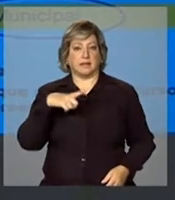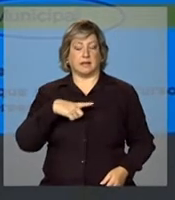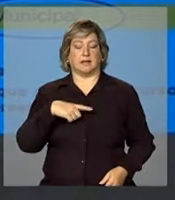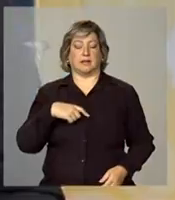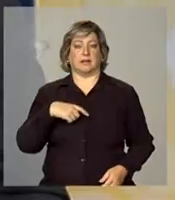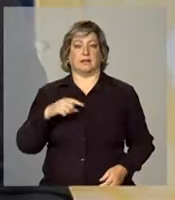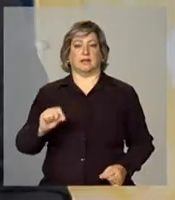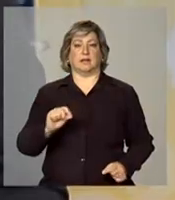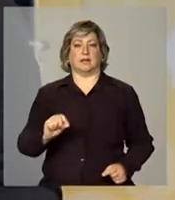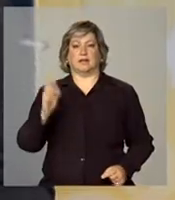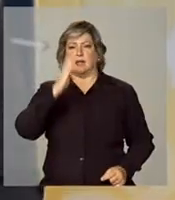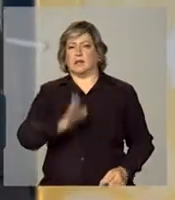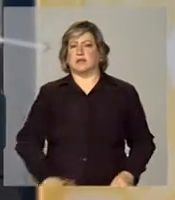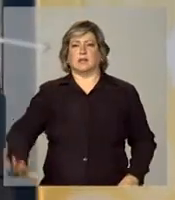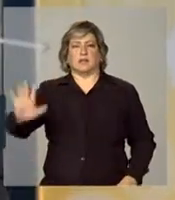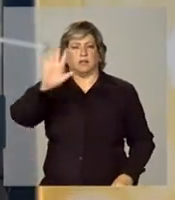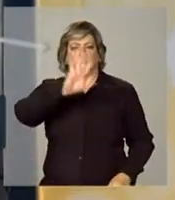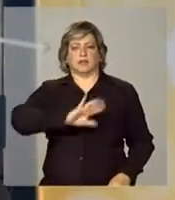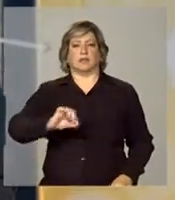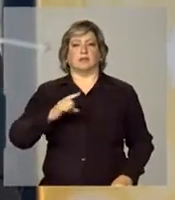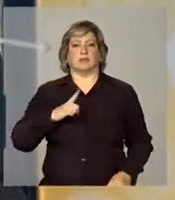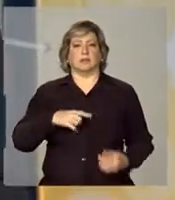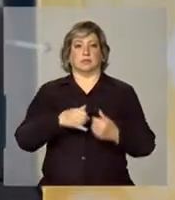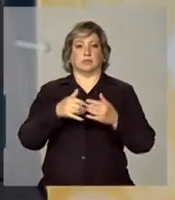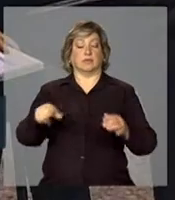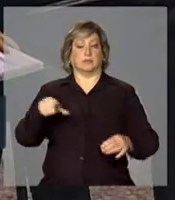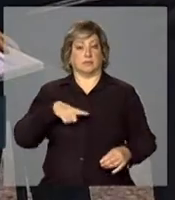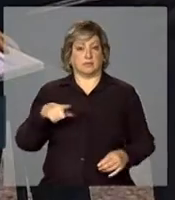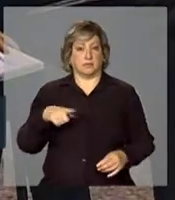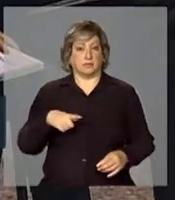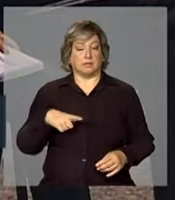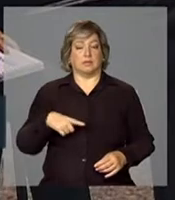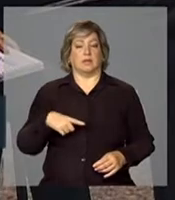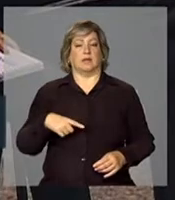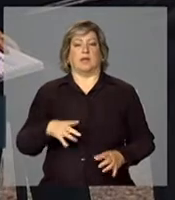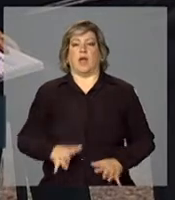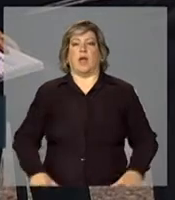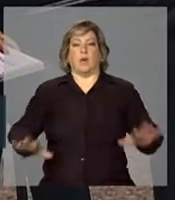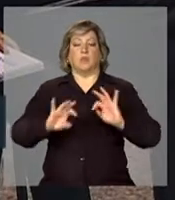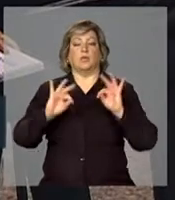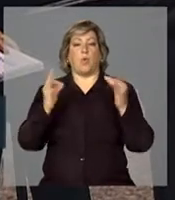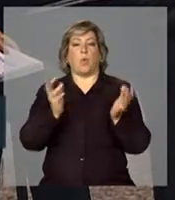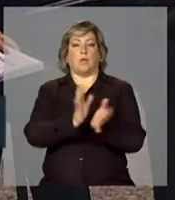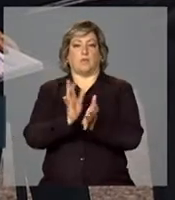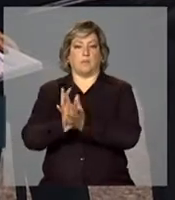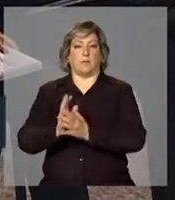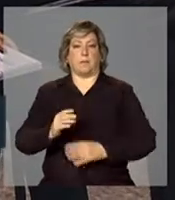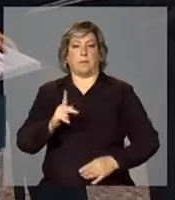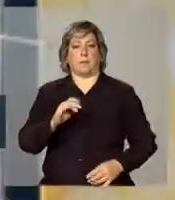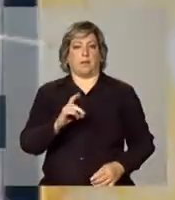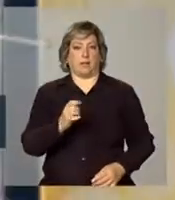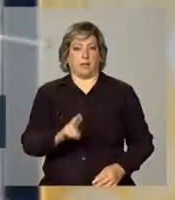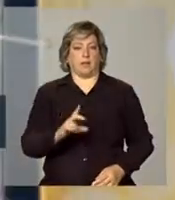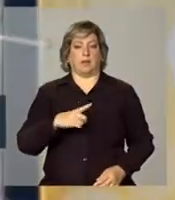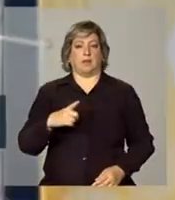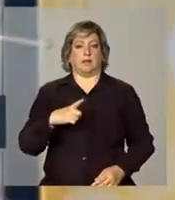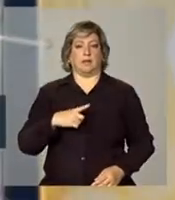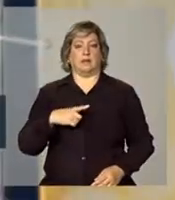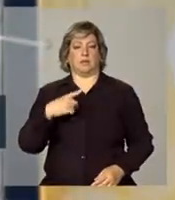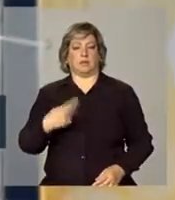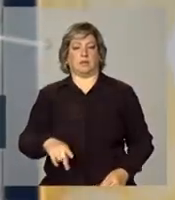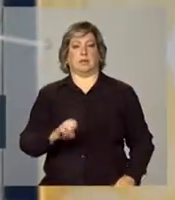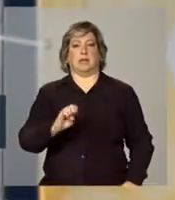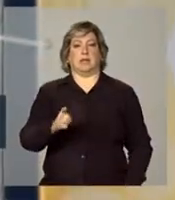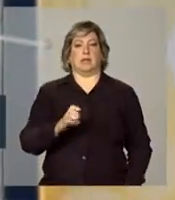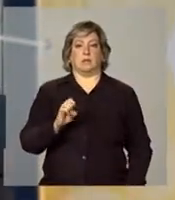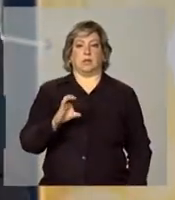nacional. Ela abrange todas as esferas de poderes, poder executivo, judiciário